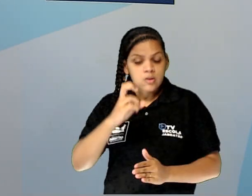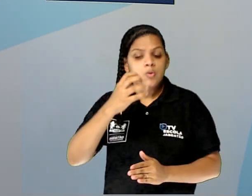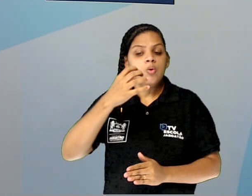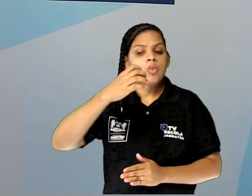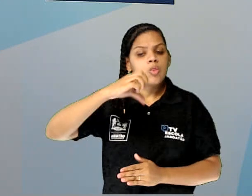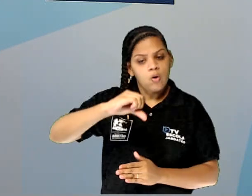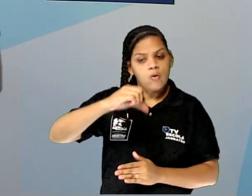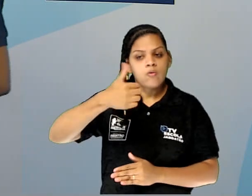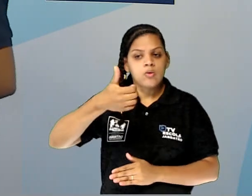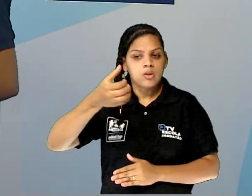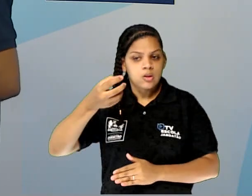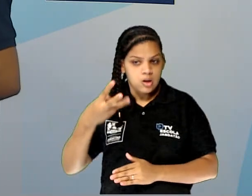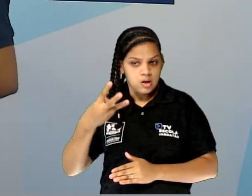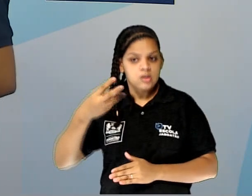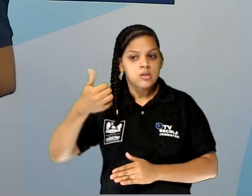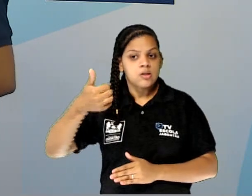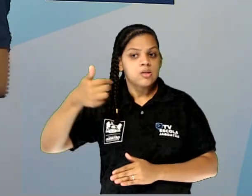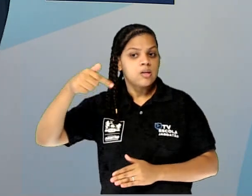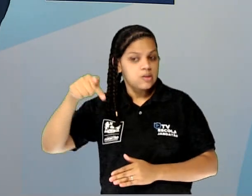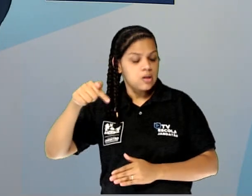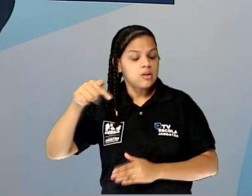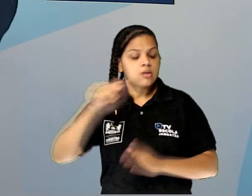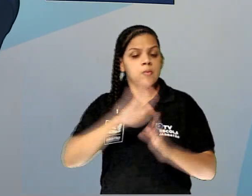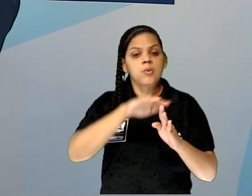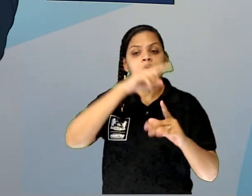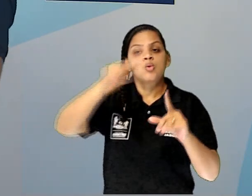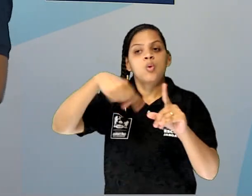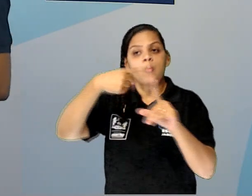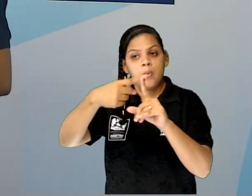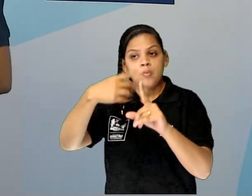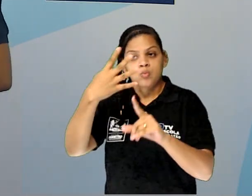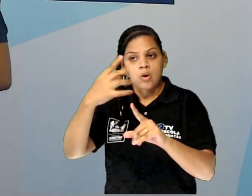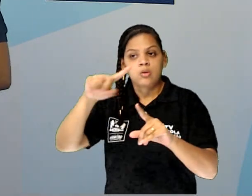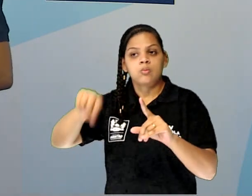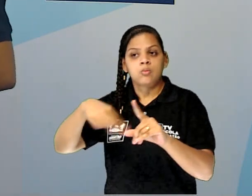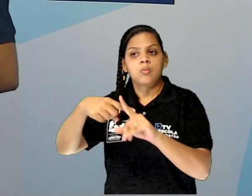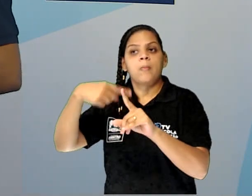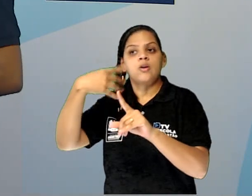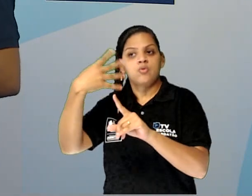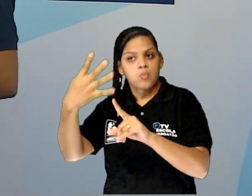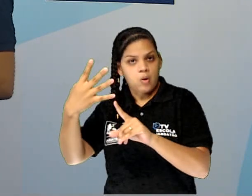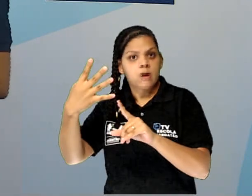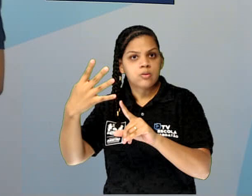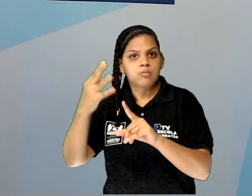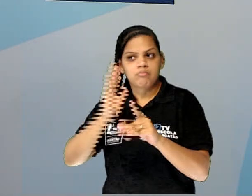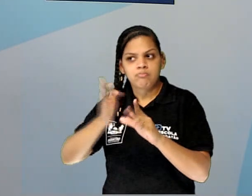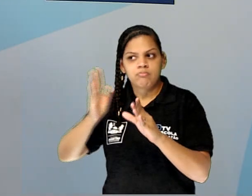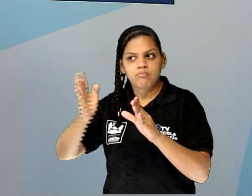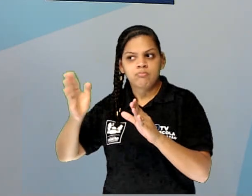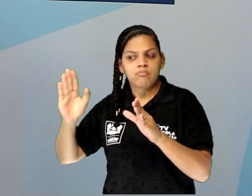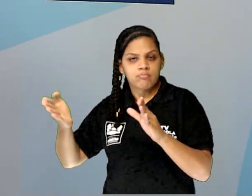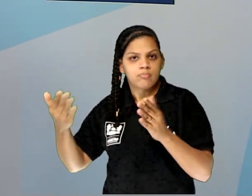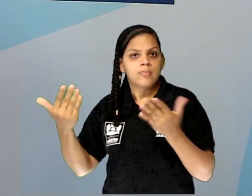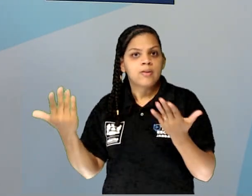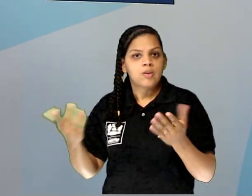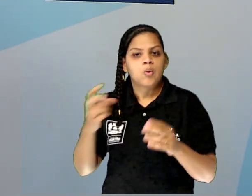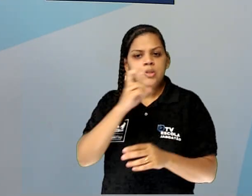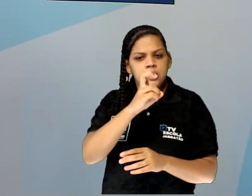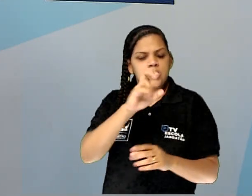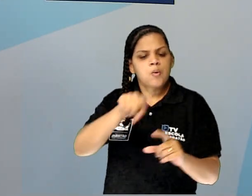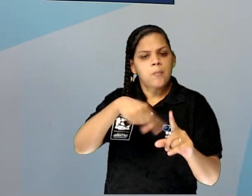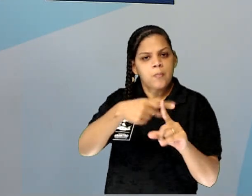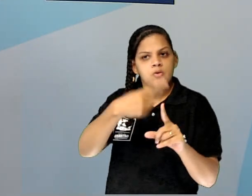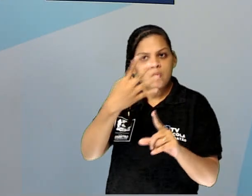17... Sempre somamos 4 ao termo anterior para obter o próximo. Então veja, gente, 5 mais 4 dá